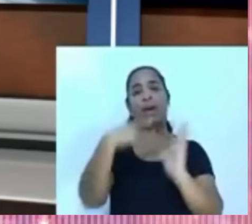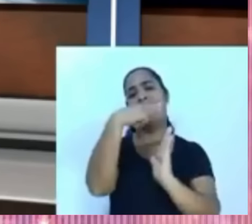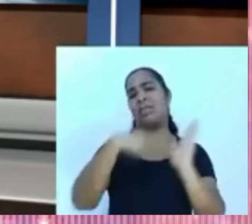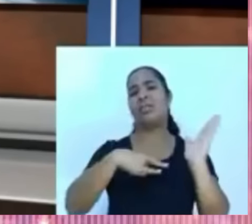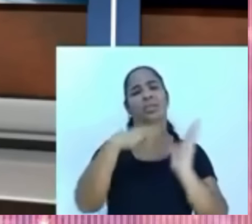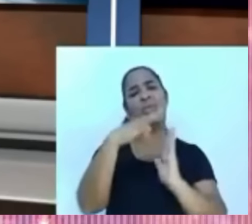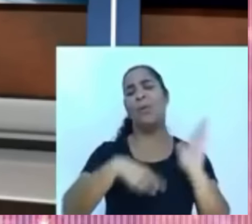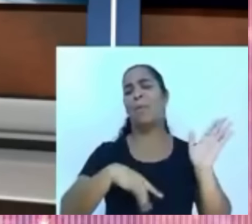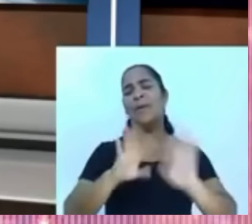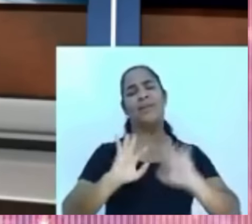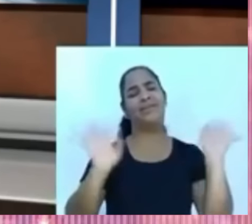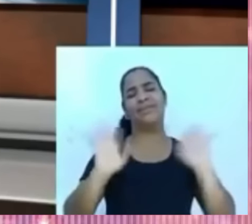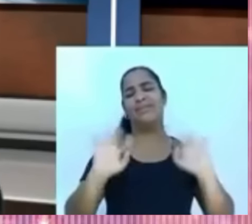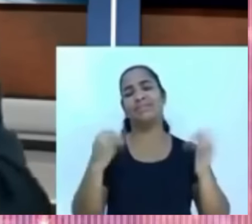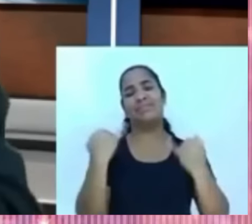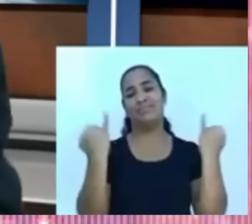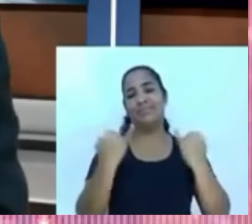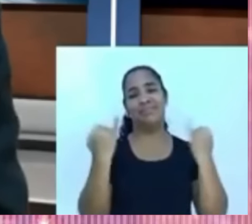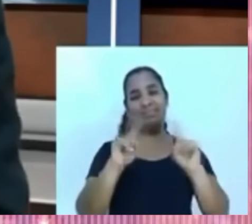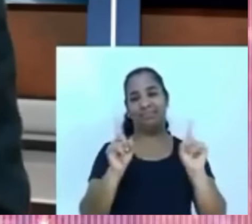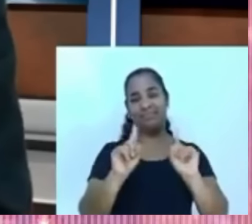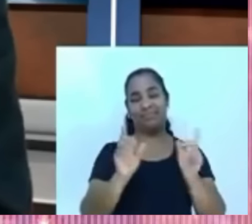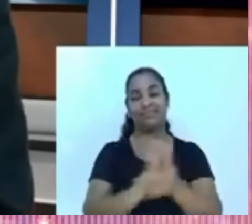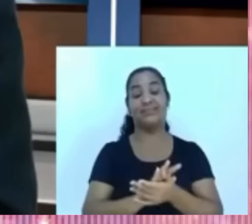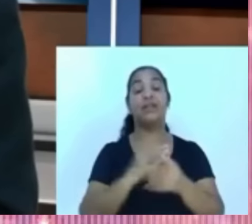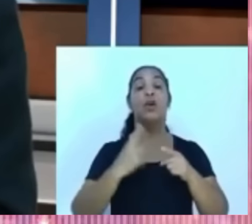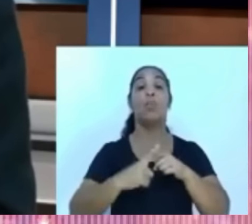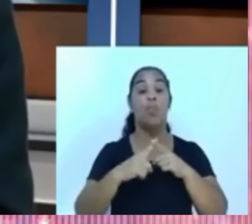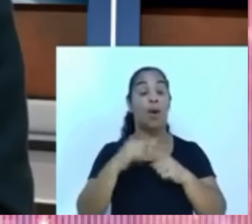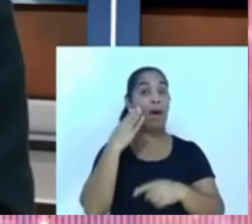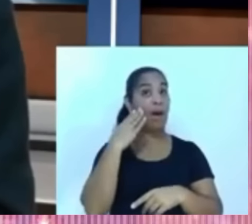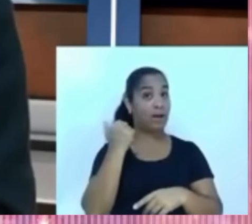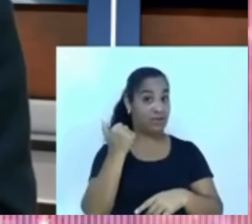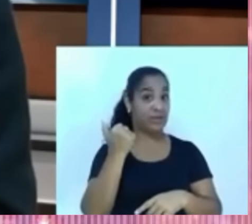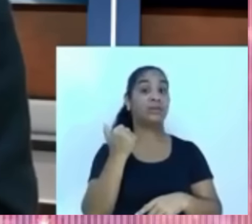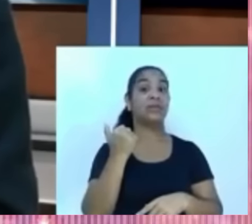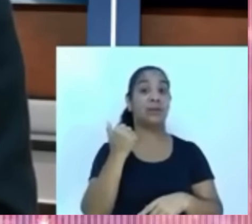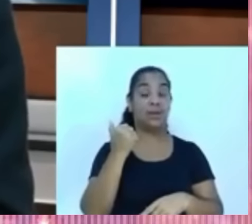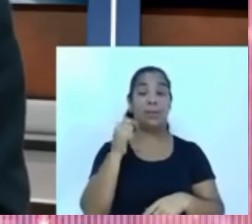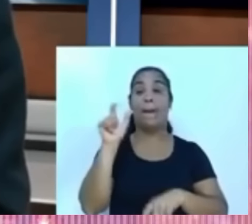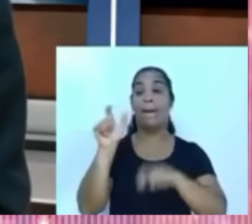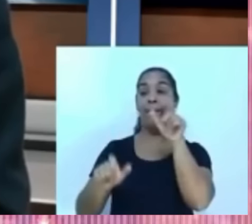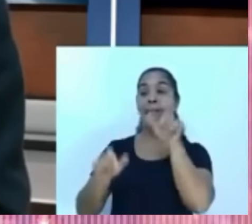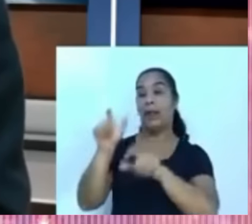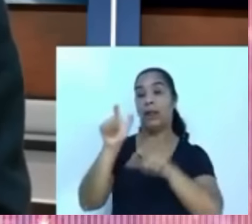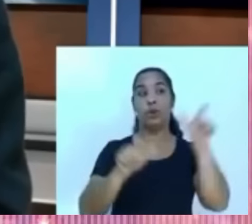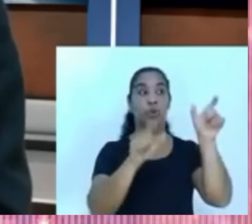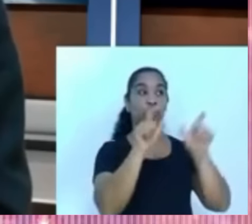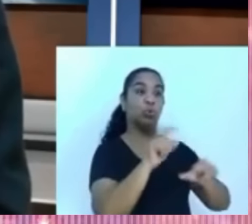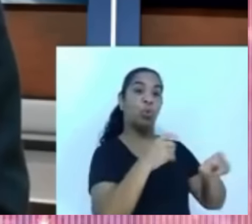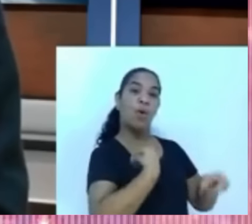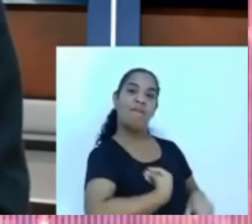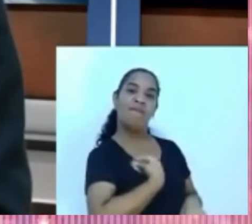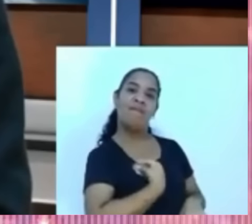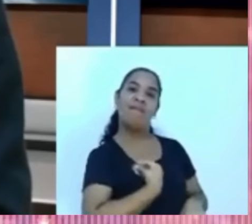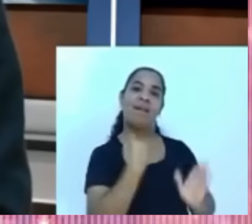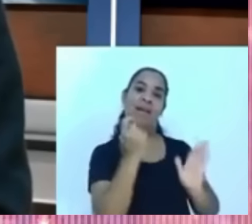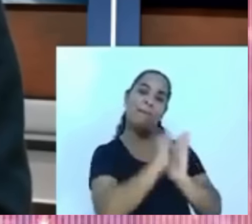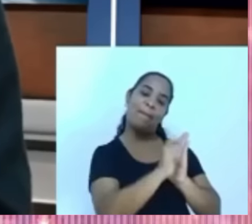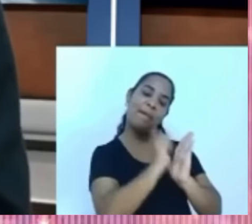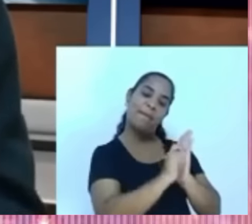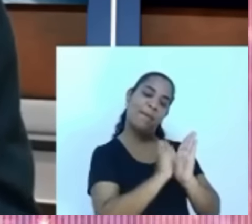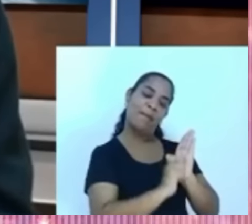rara porque nós temos os seus coanos aqueles que viveram a sua época seu primeiro biógrafo